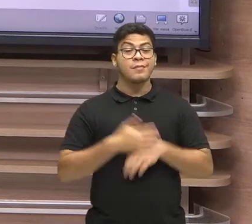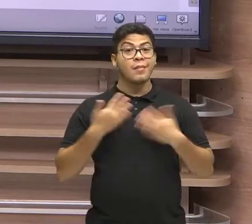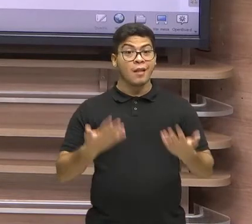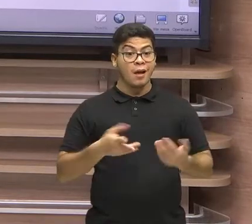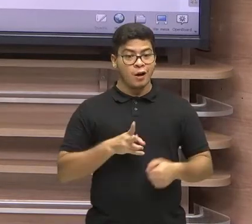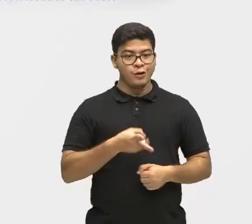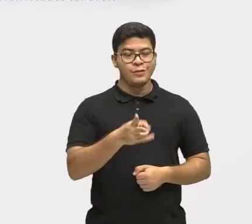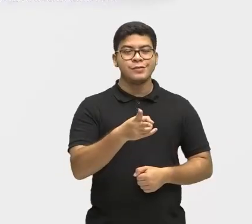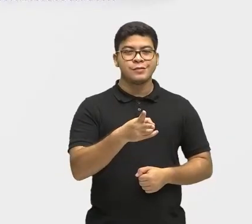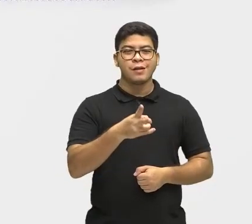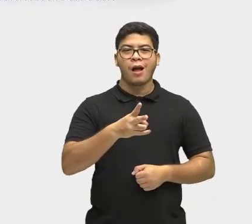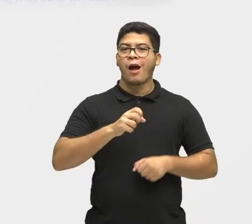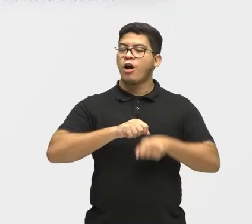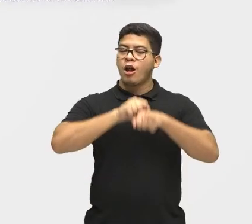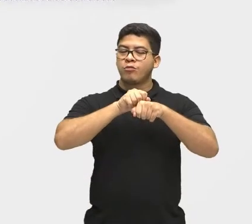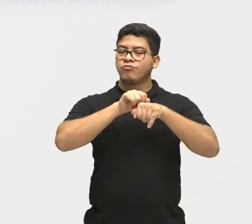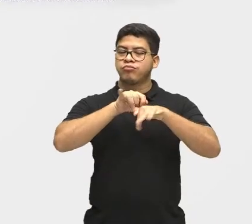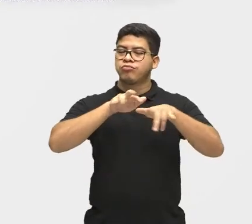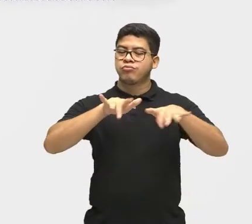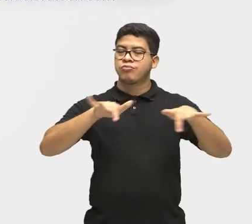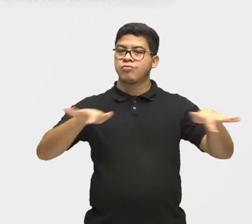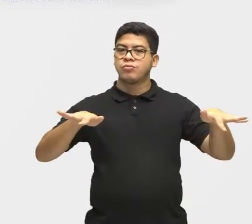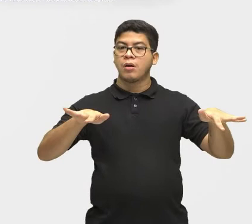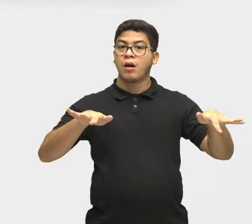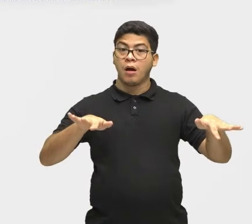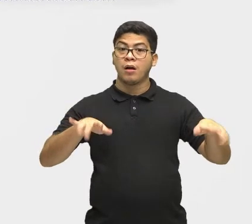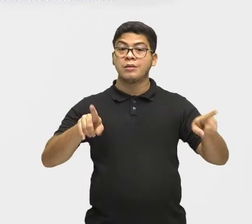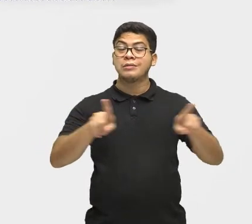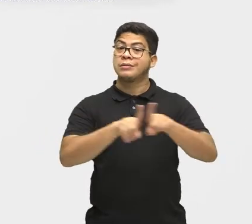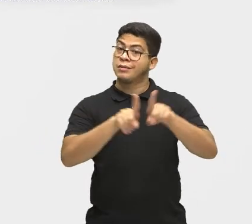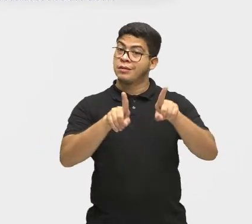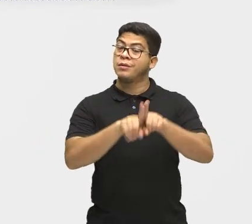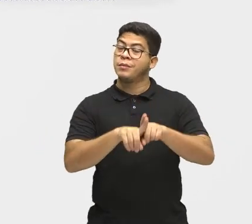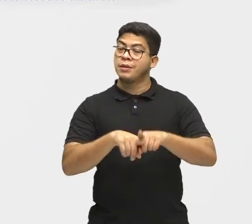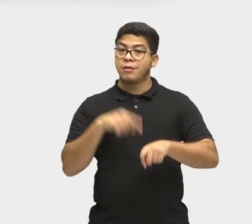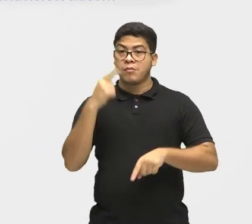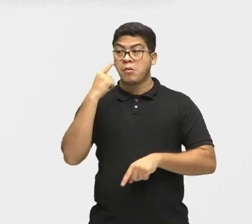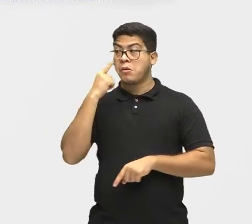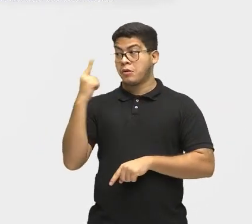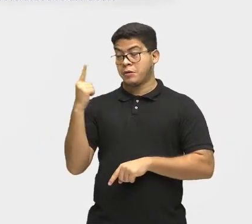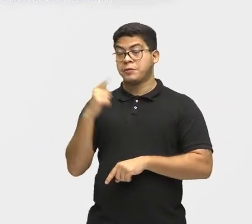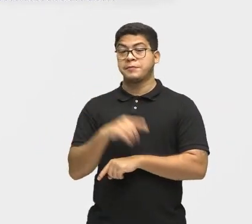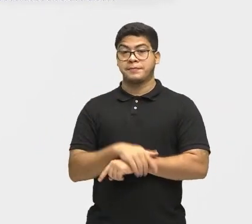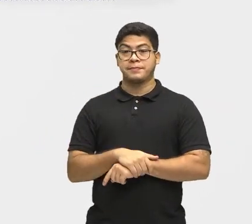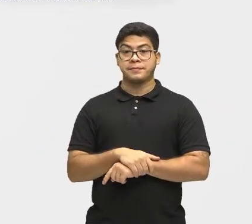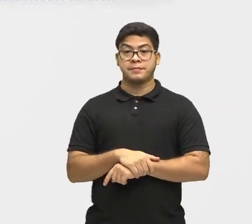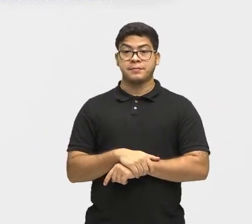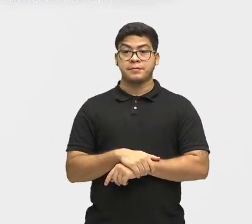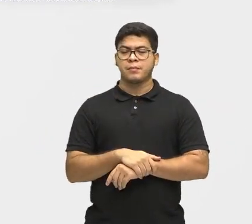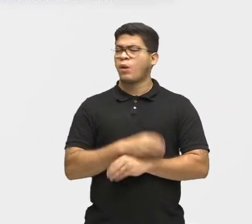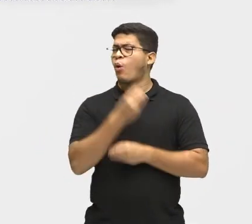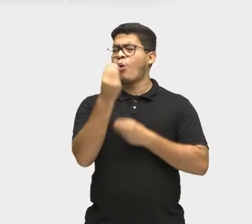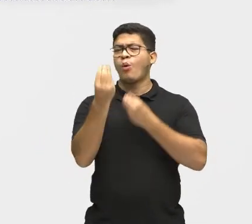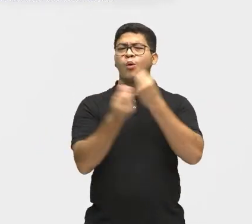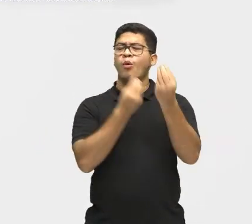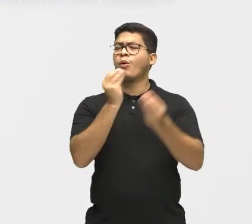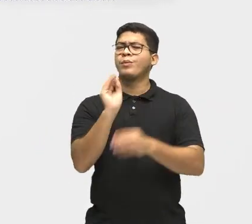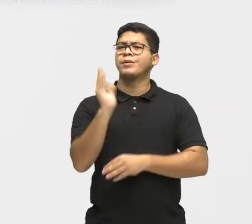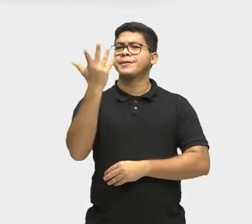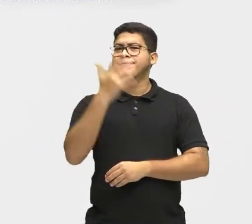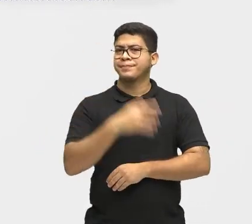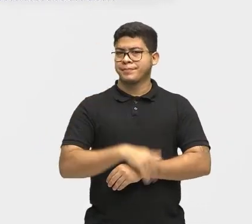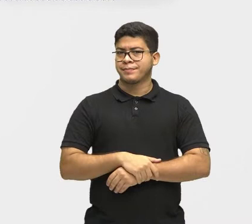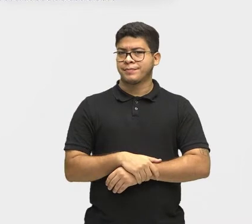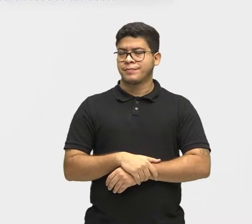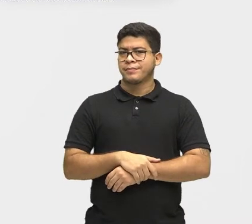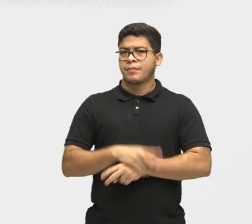vamos ao processo de dispersão, porque você tem o processo de dispersão das sementes também. Como é que isso acontece?